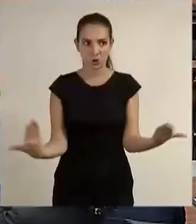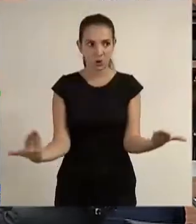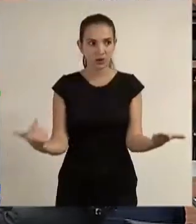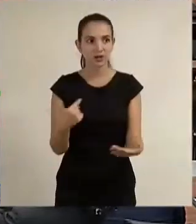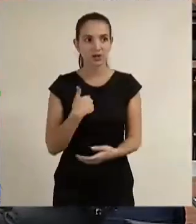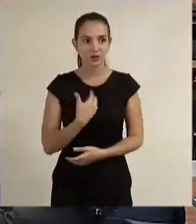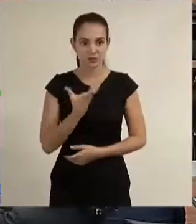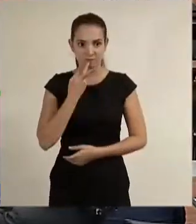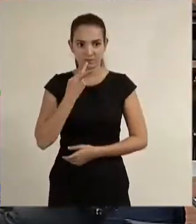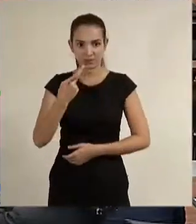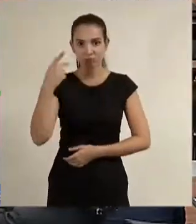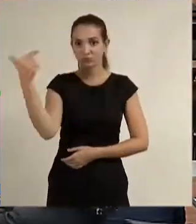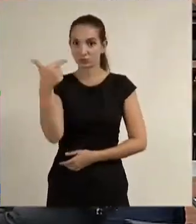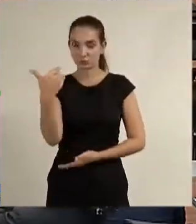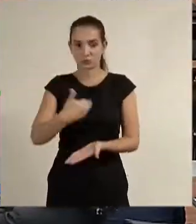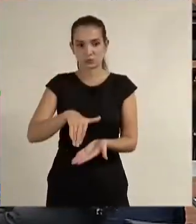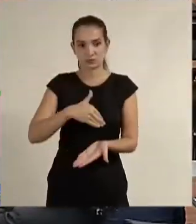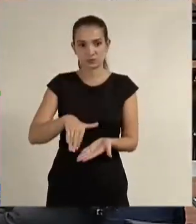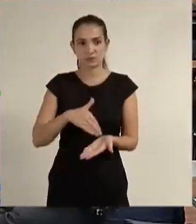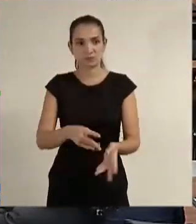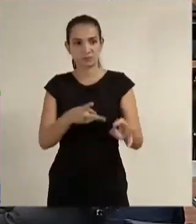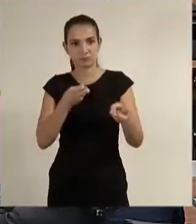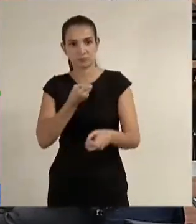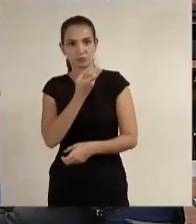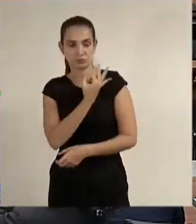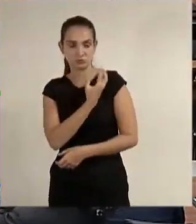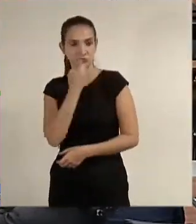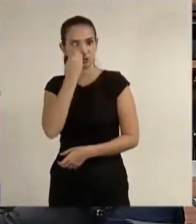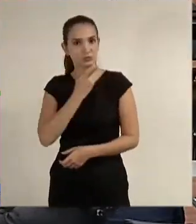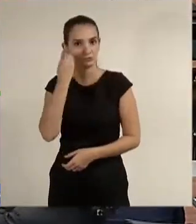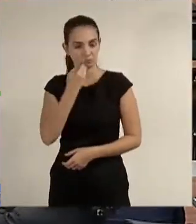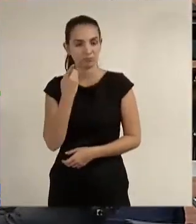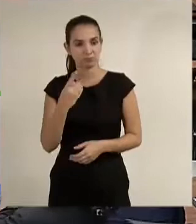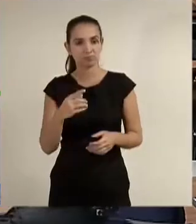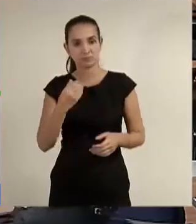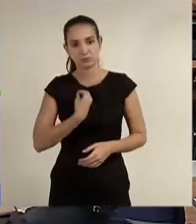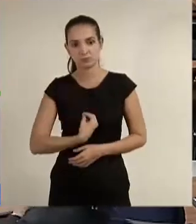que o segundo secretário conferisse o quórum.